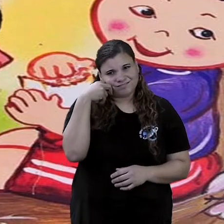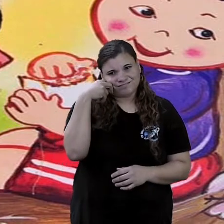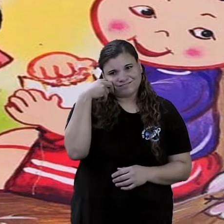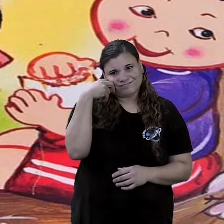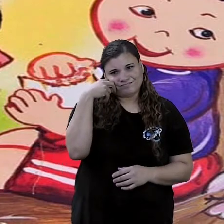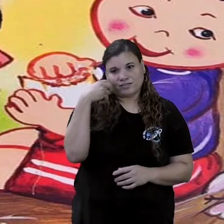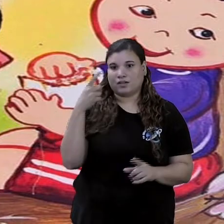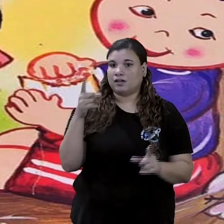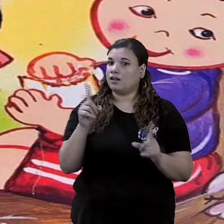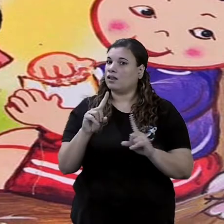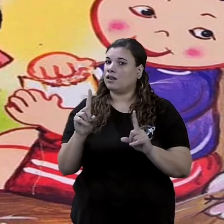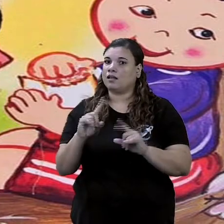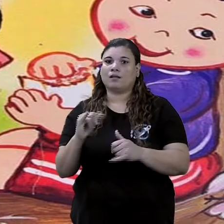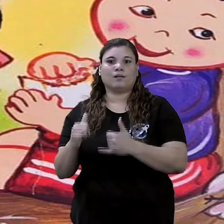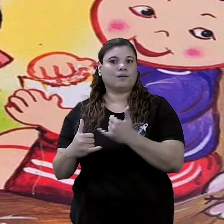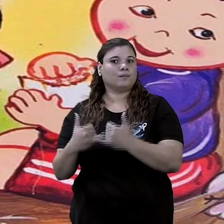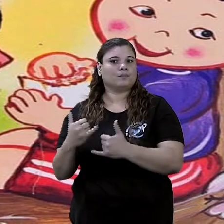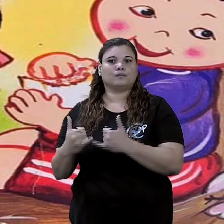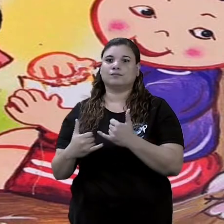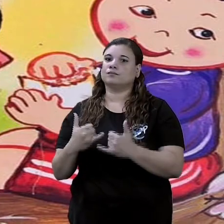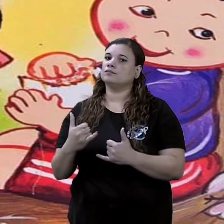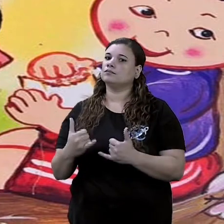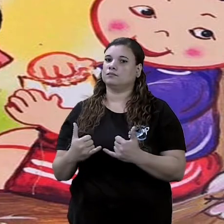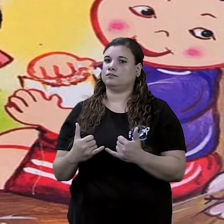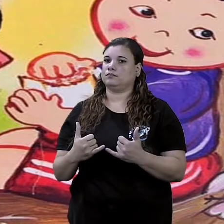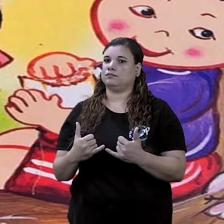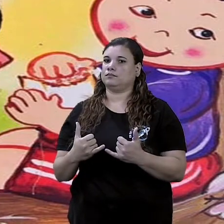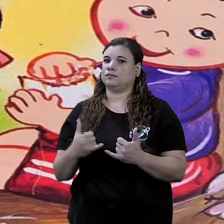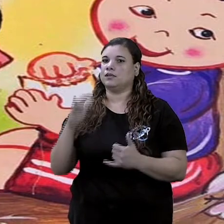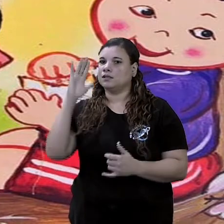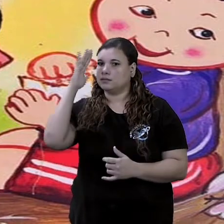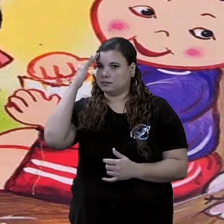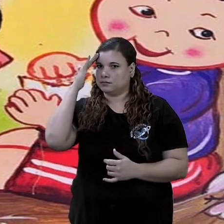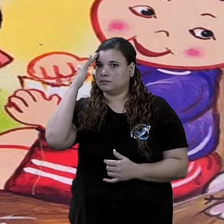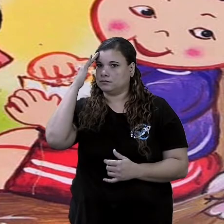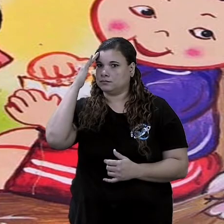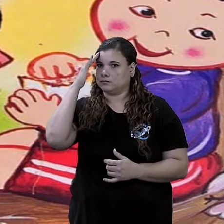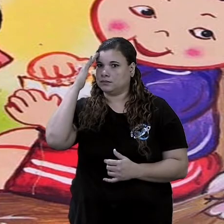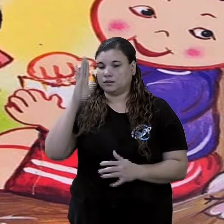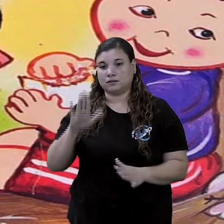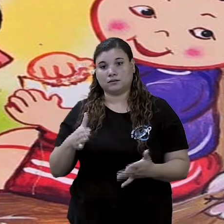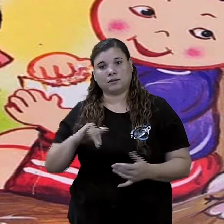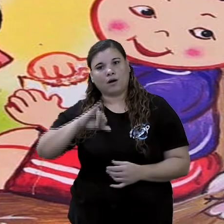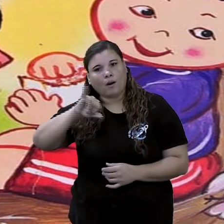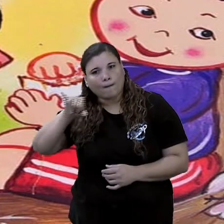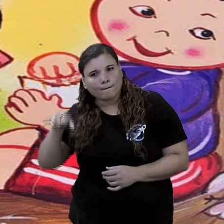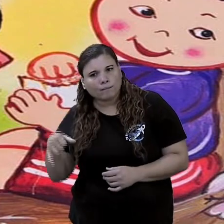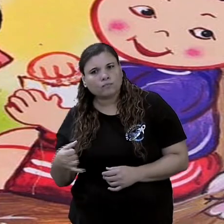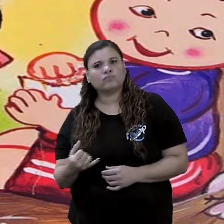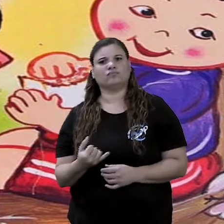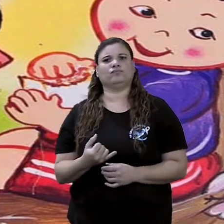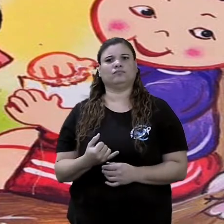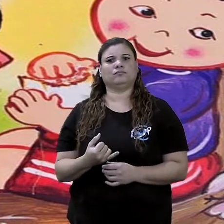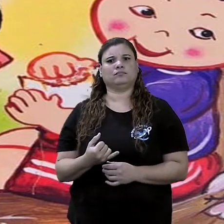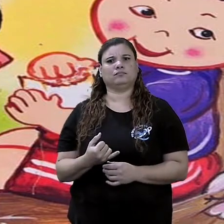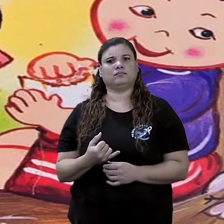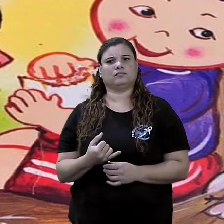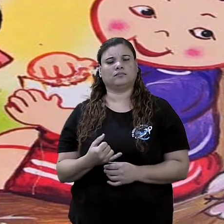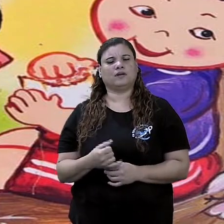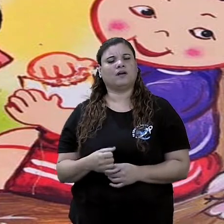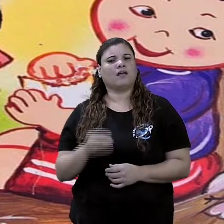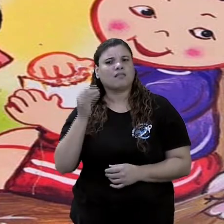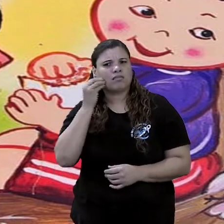é brincadeira. Combinado? Então, aproveitem, pratiquem a amizade, se